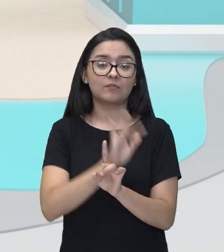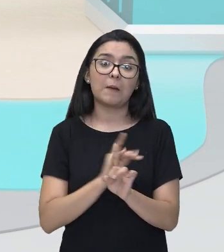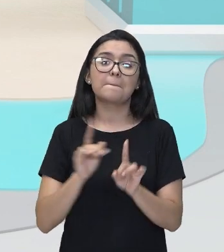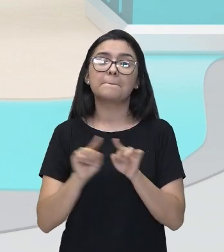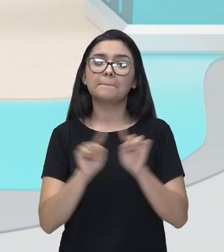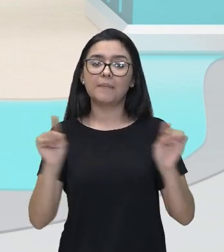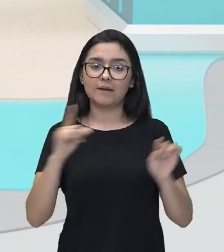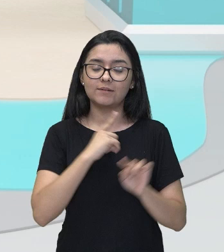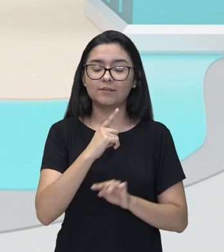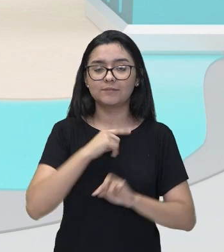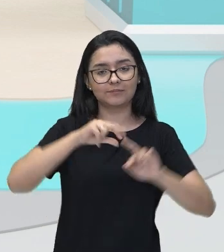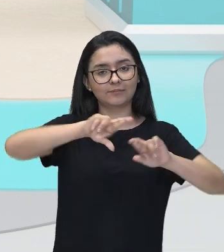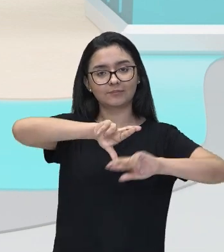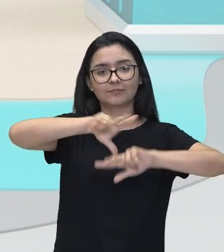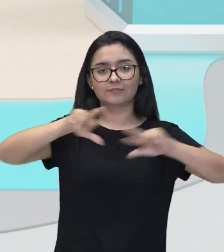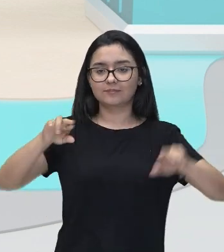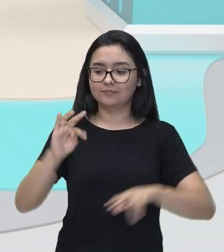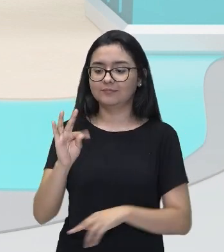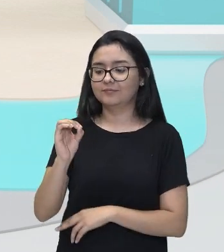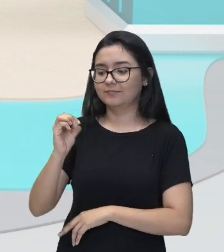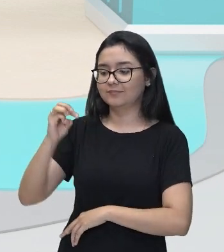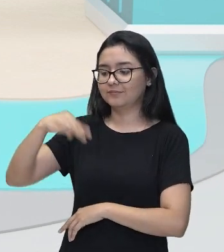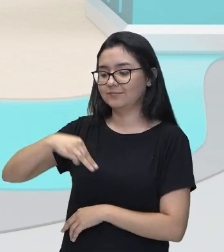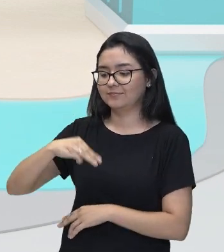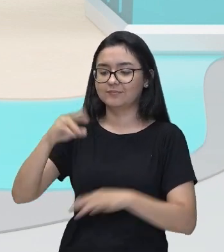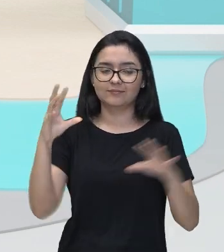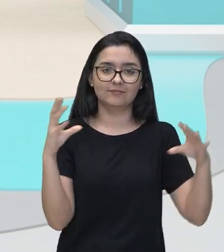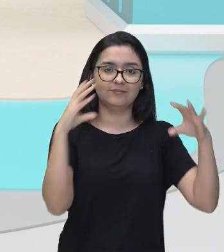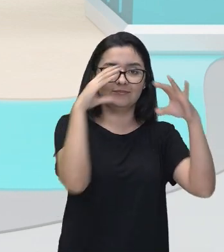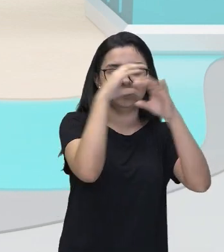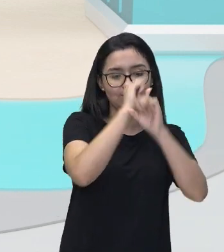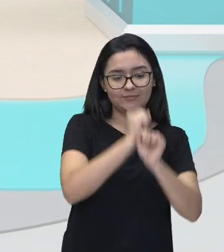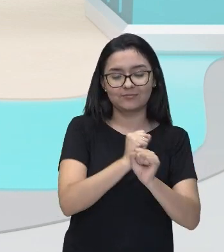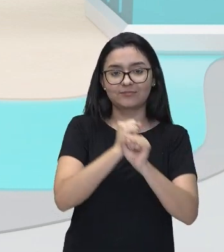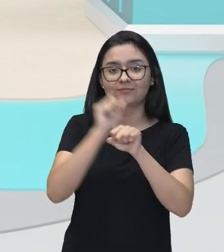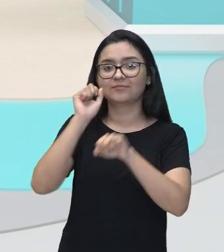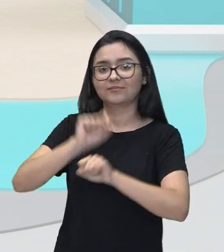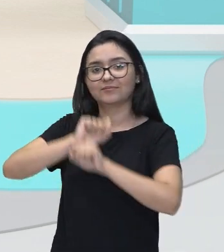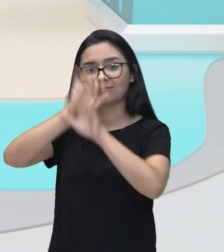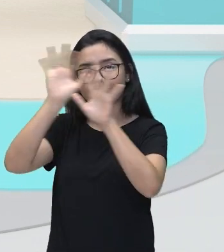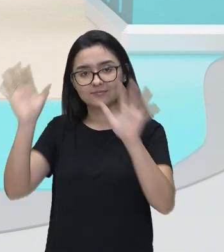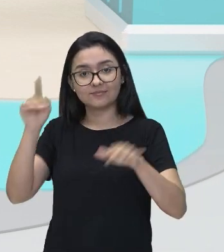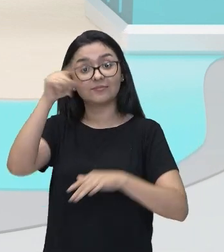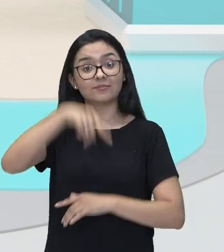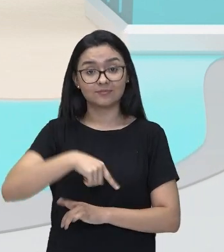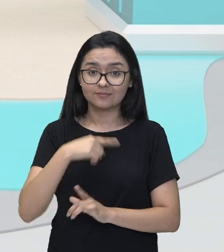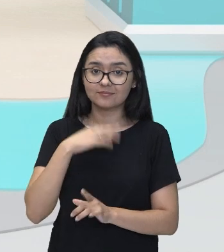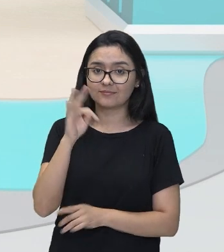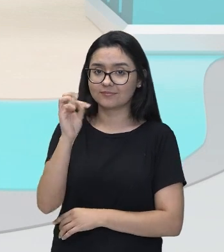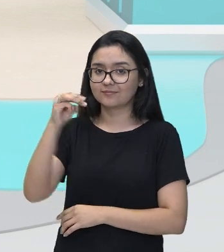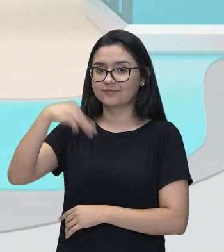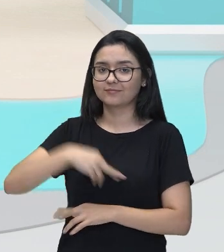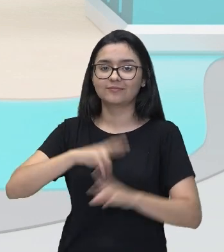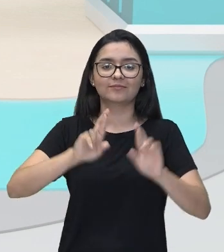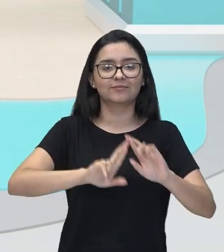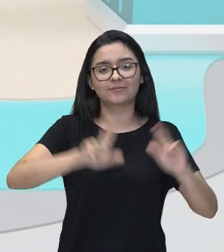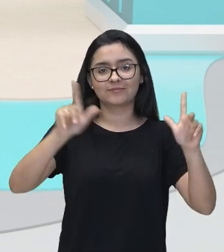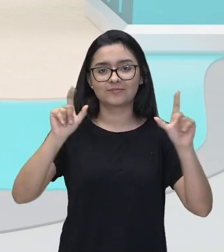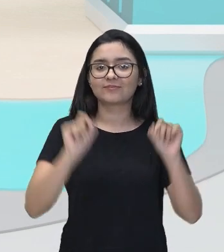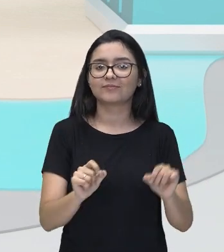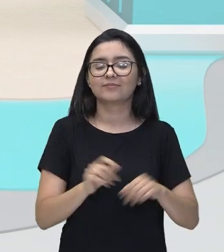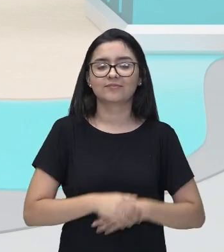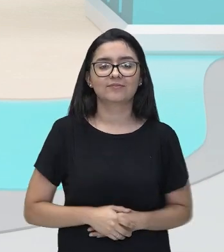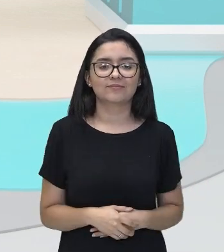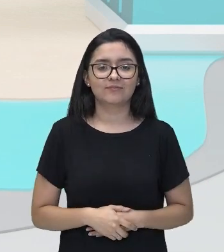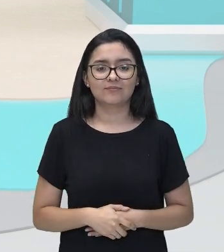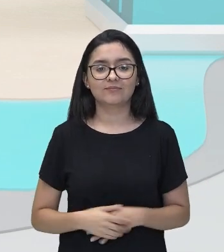mesma cor, alguns mais escuros, outros mais claros. Então, isso aqui são tonalidades de cores diferentes. Temos